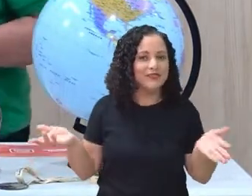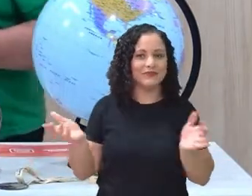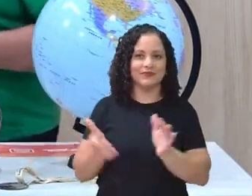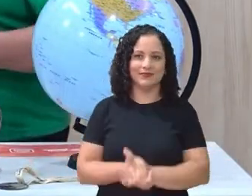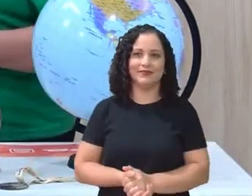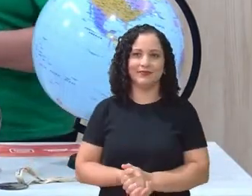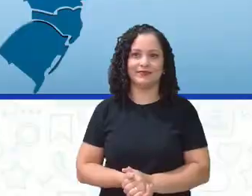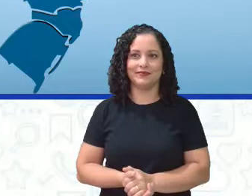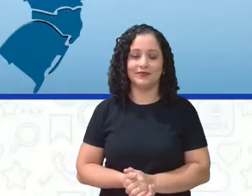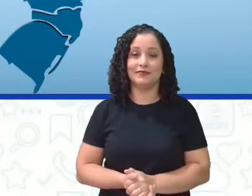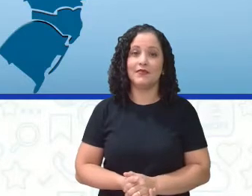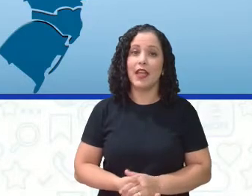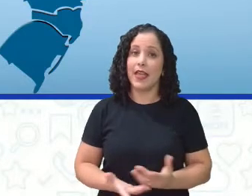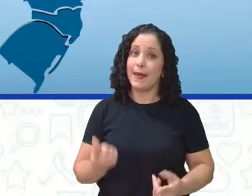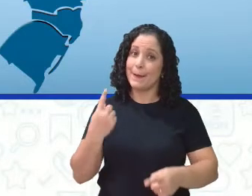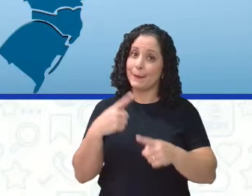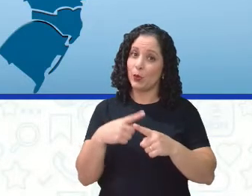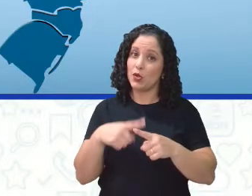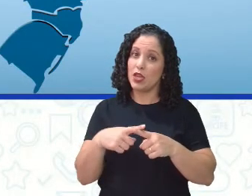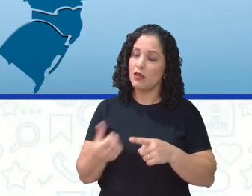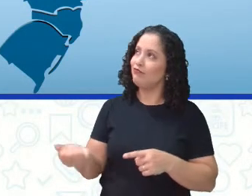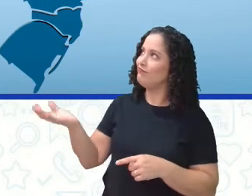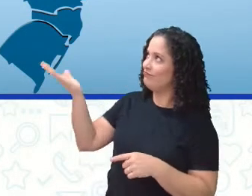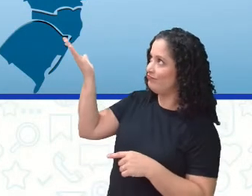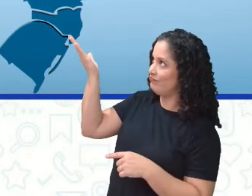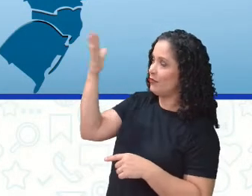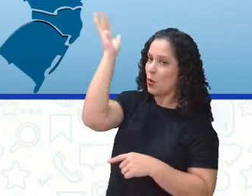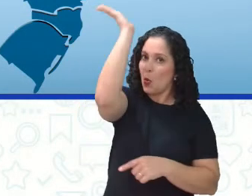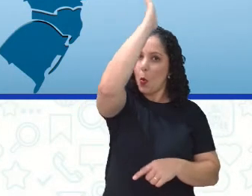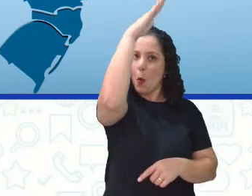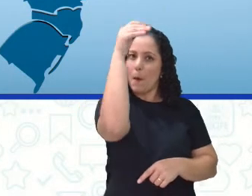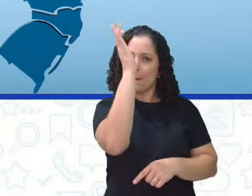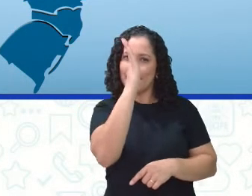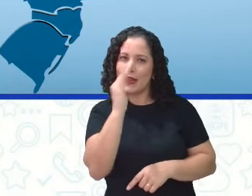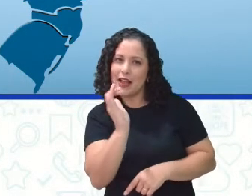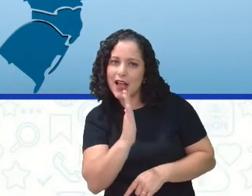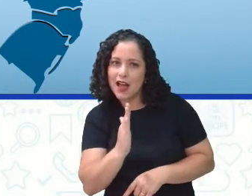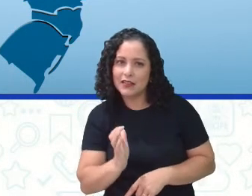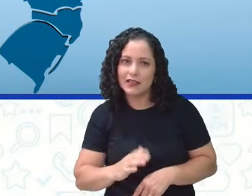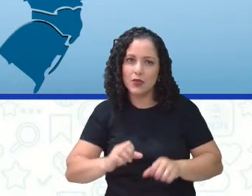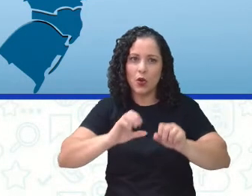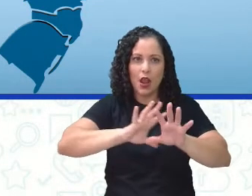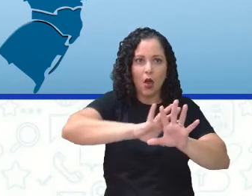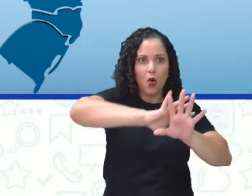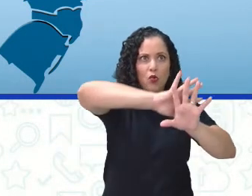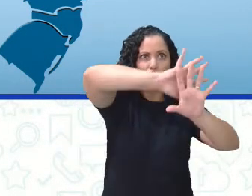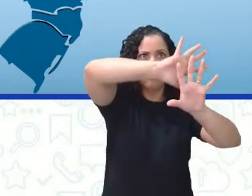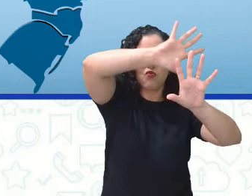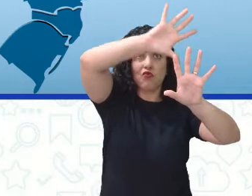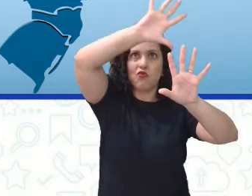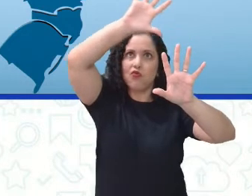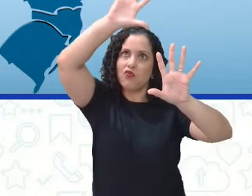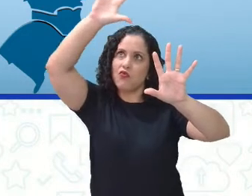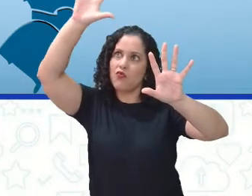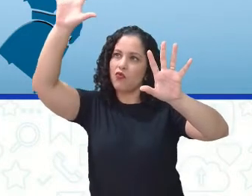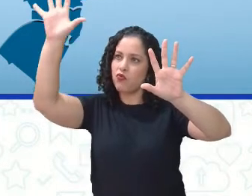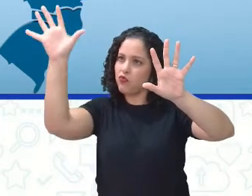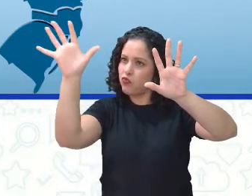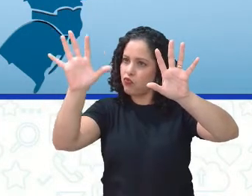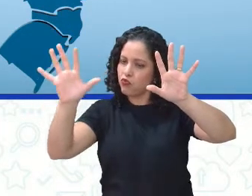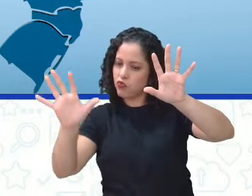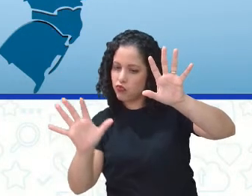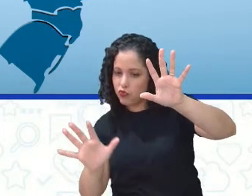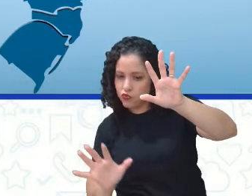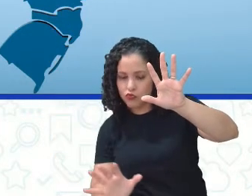olha, como o nosso país aqui, ó, vamos dizer assim, é bem longo em relação aí à linha